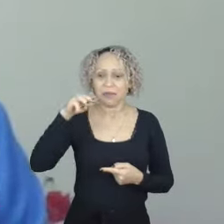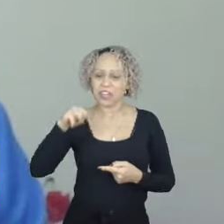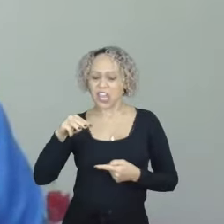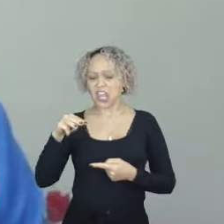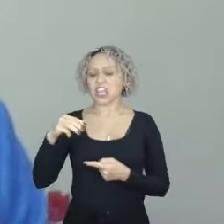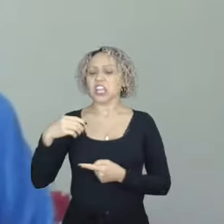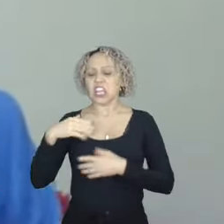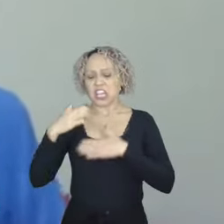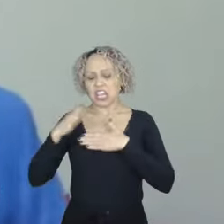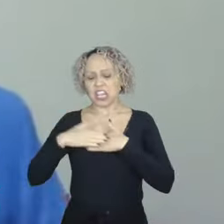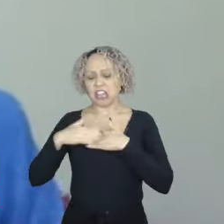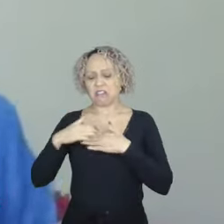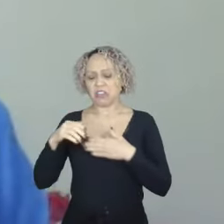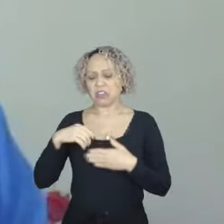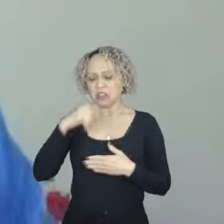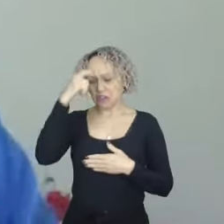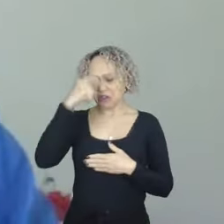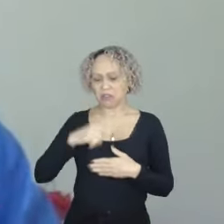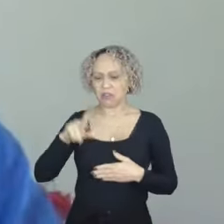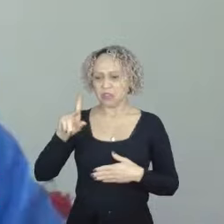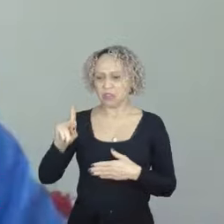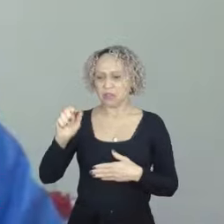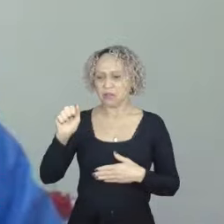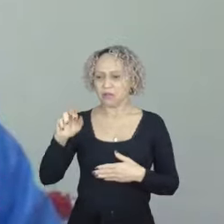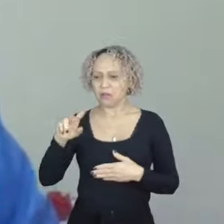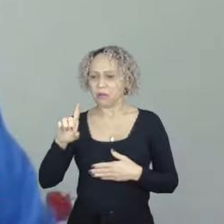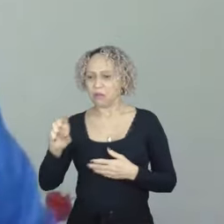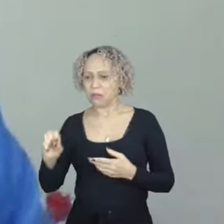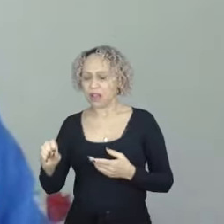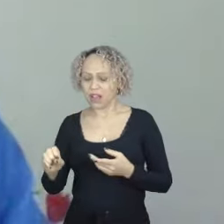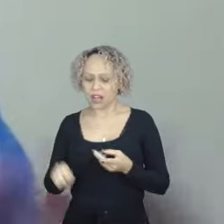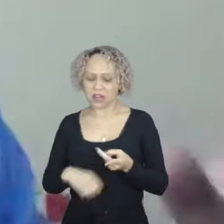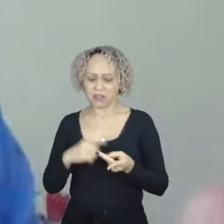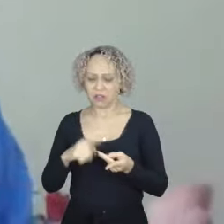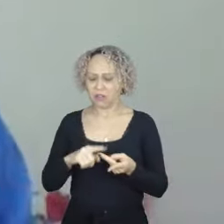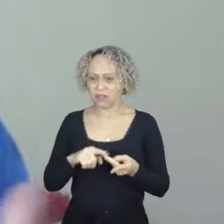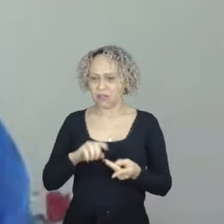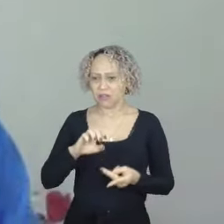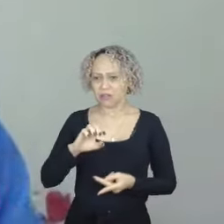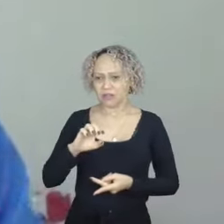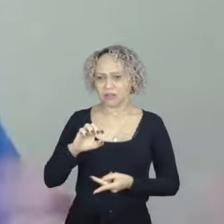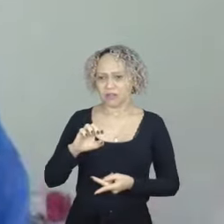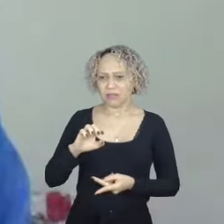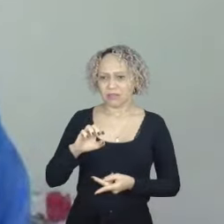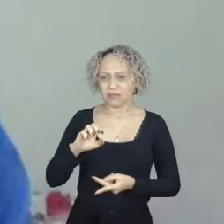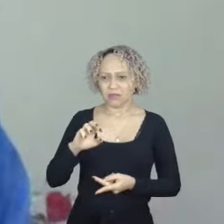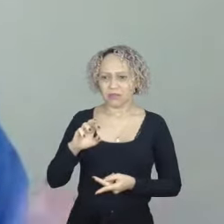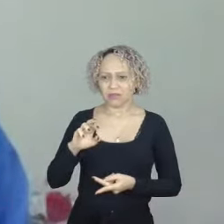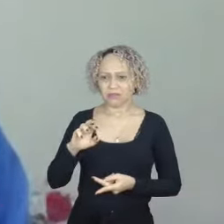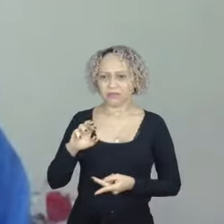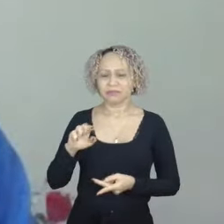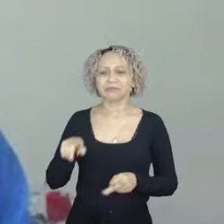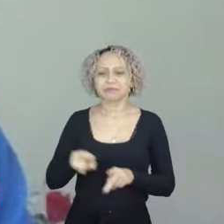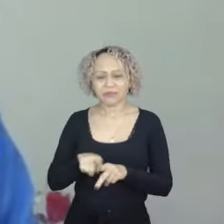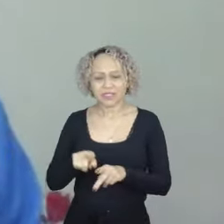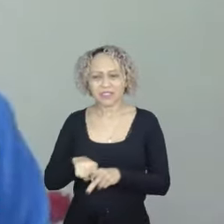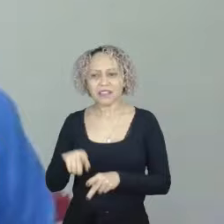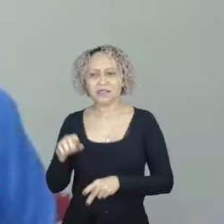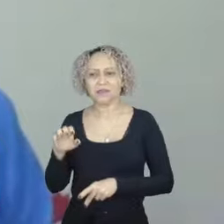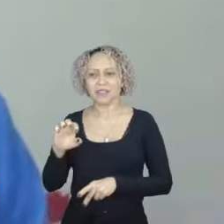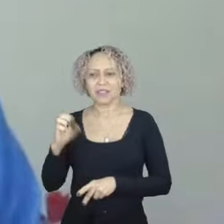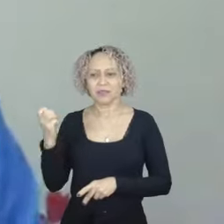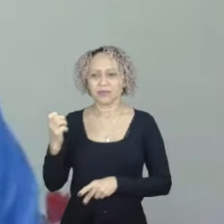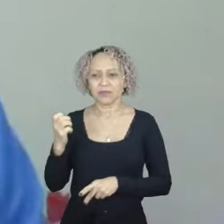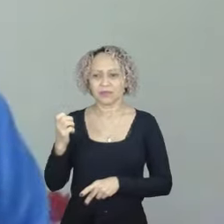Deputados, Rodrigo Maia, também, que se dizia pardo. E são pessoas que eu nem acho que todas elas